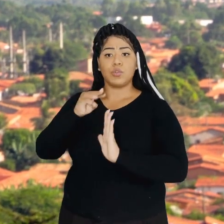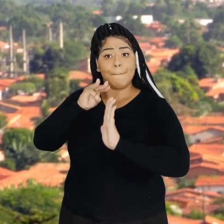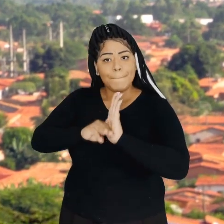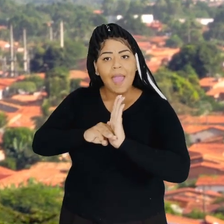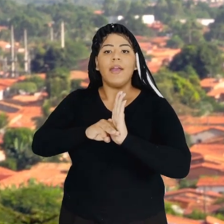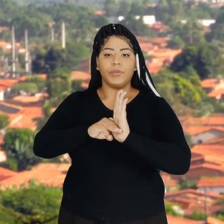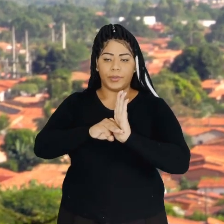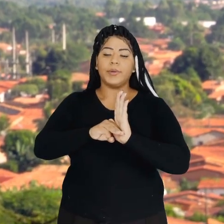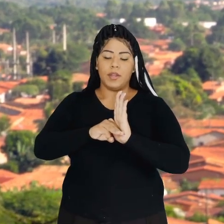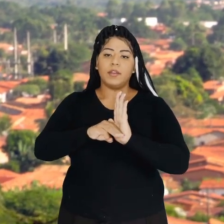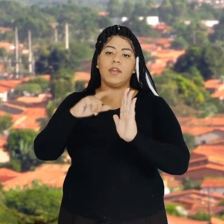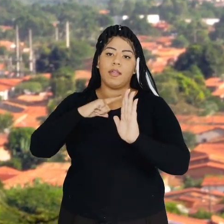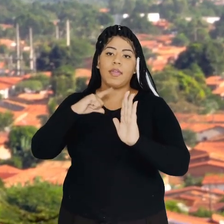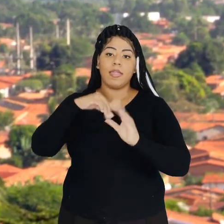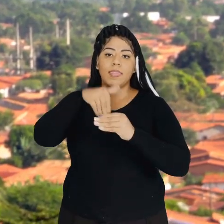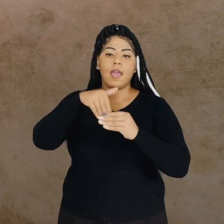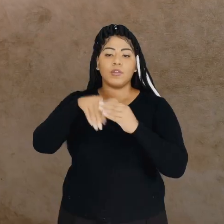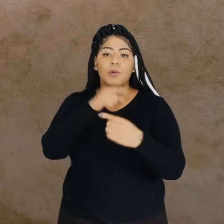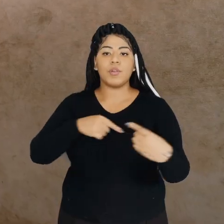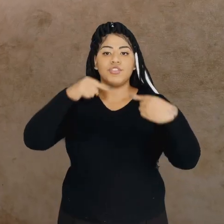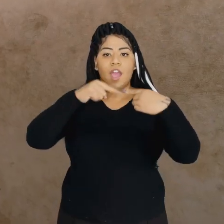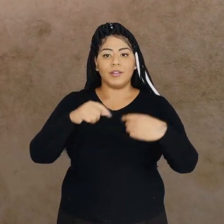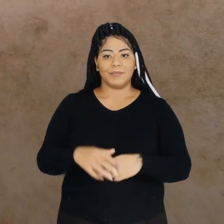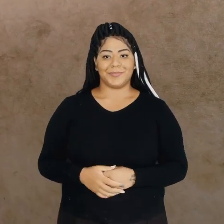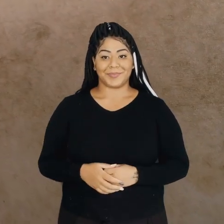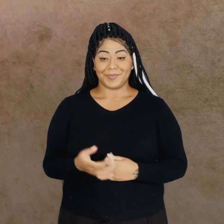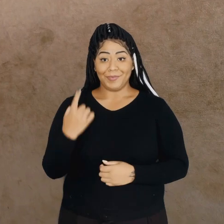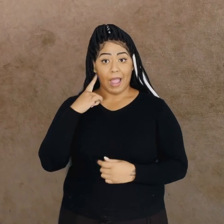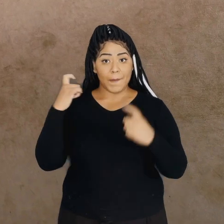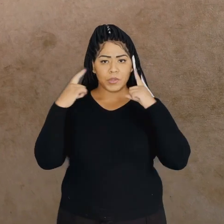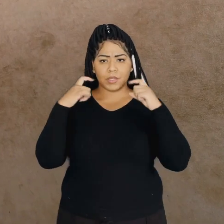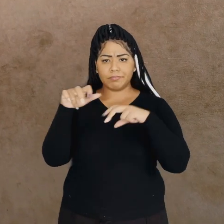essas organizações contribuem para o projeto.